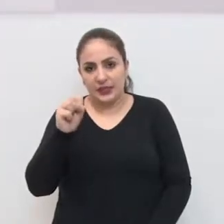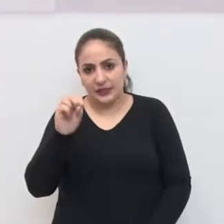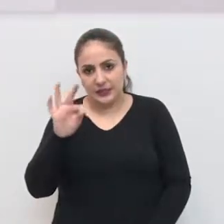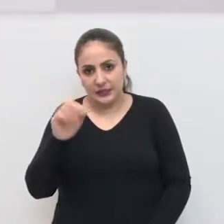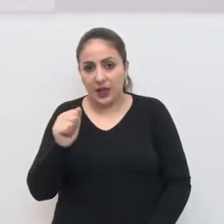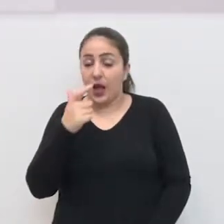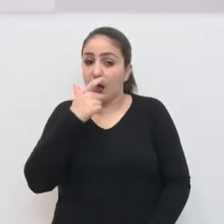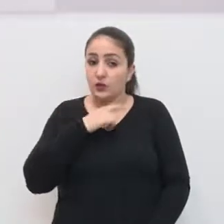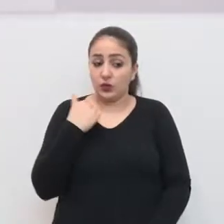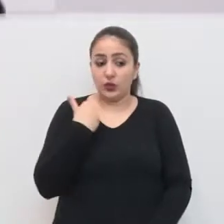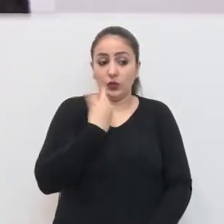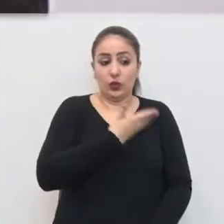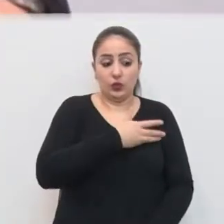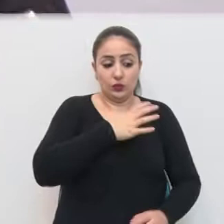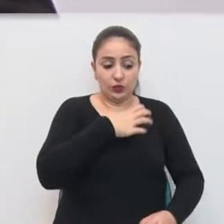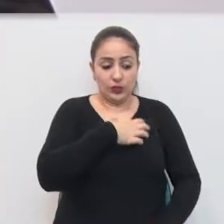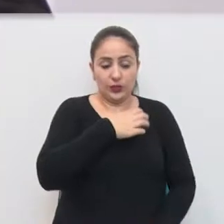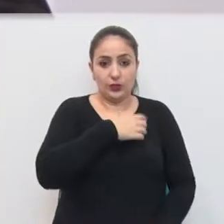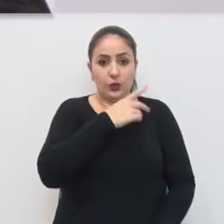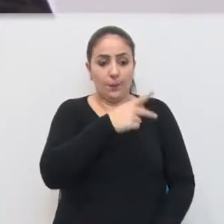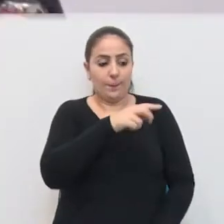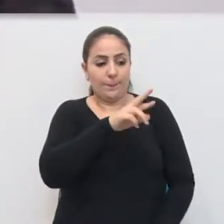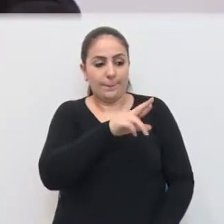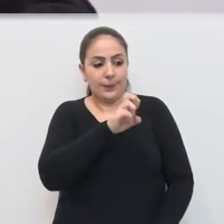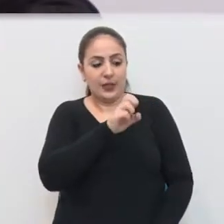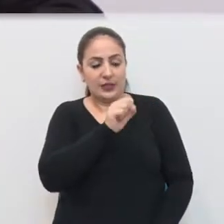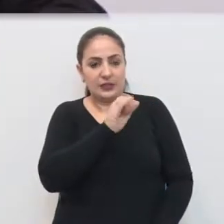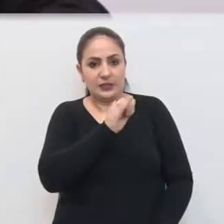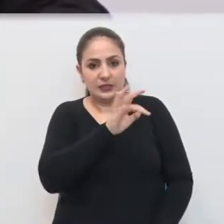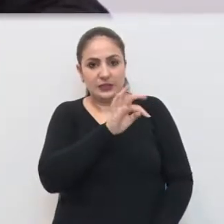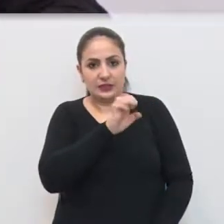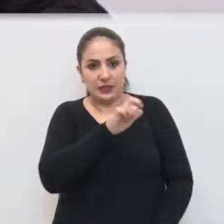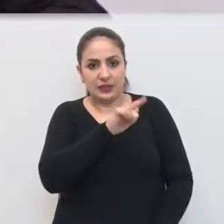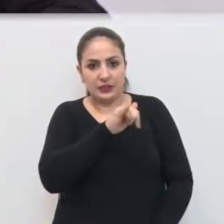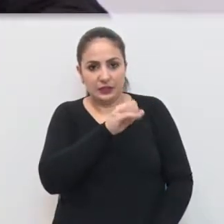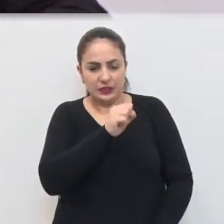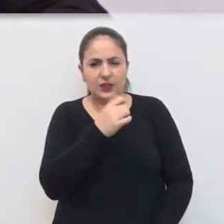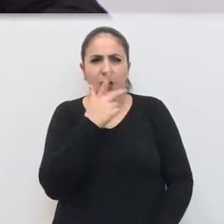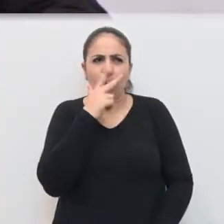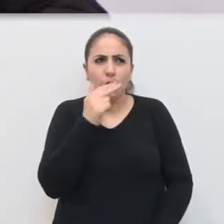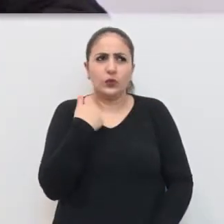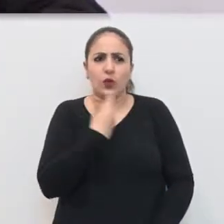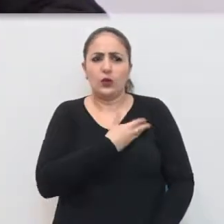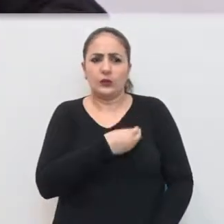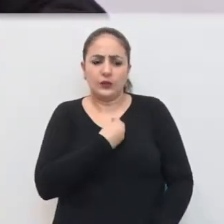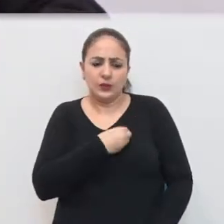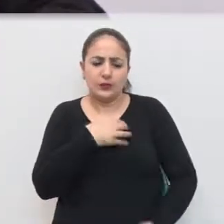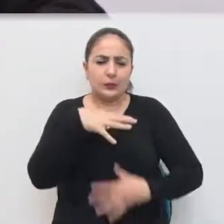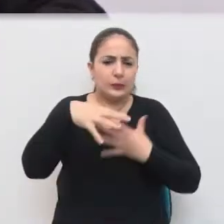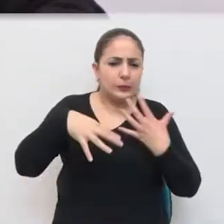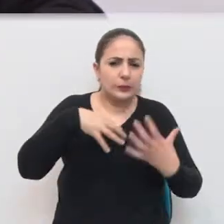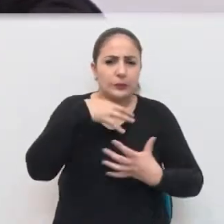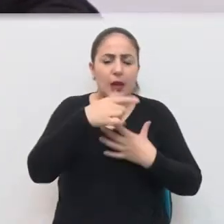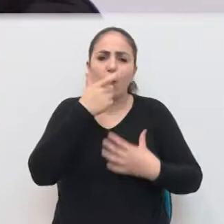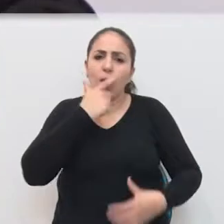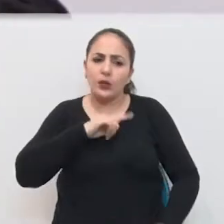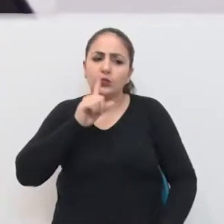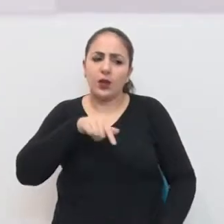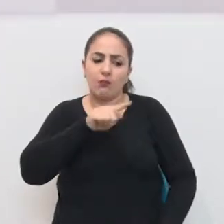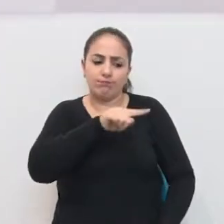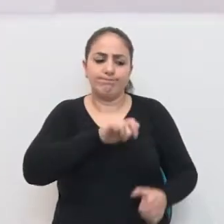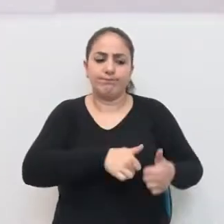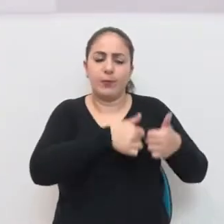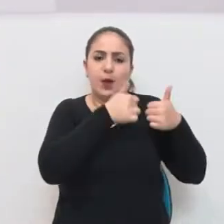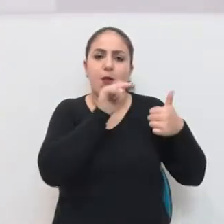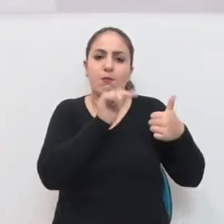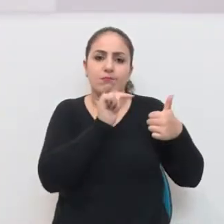regime presidencialista, em que pese nós vivermos tempos conturbados, vereador Fernando, ainda